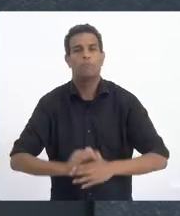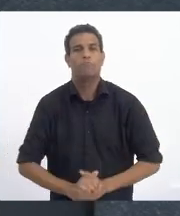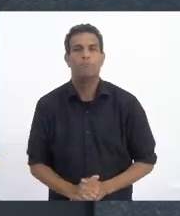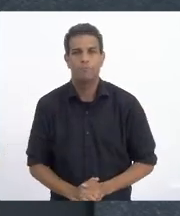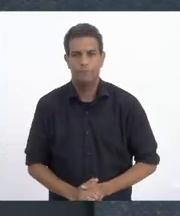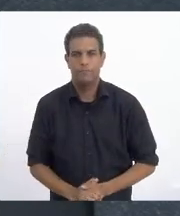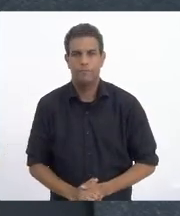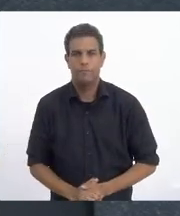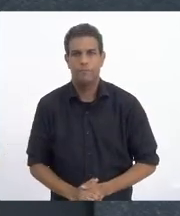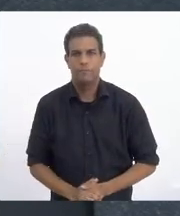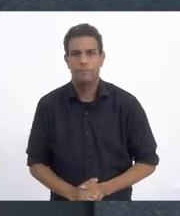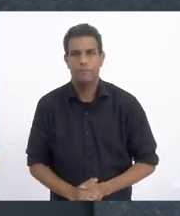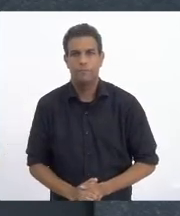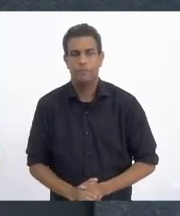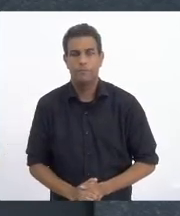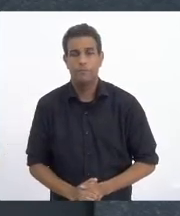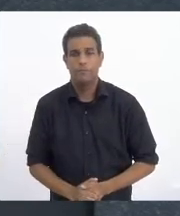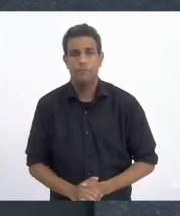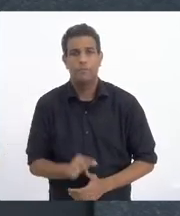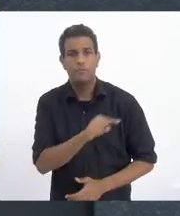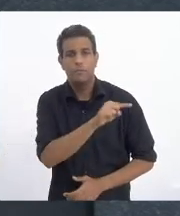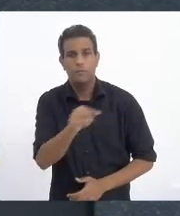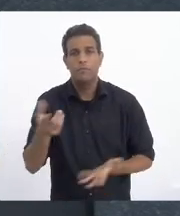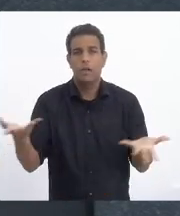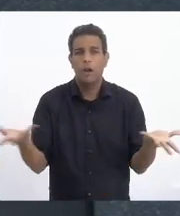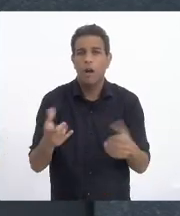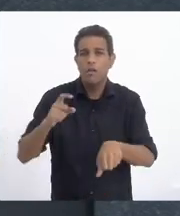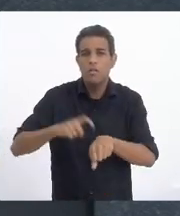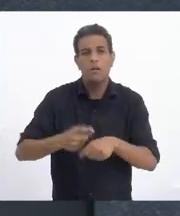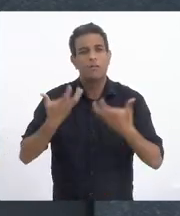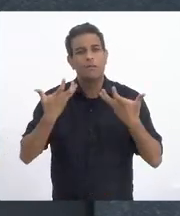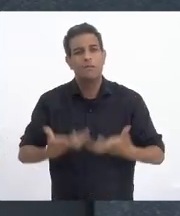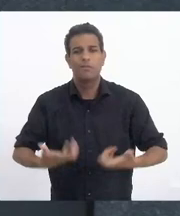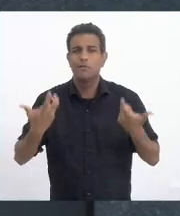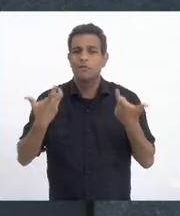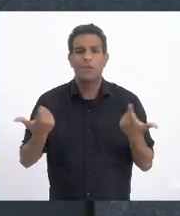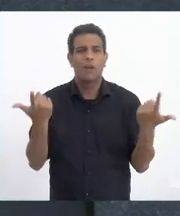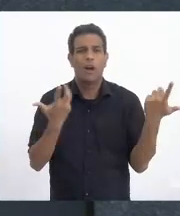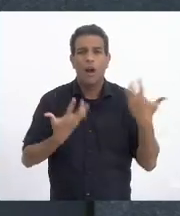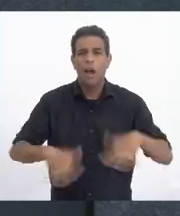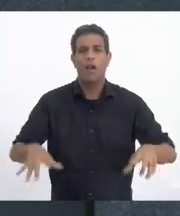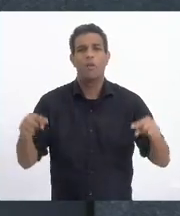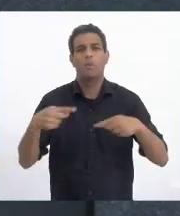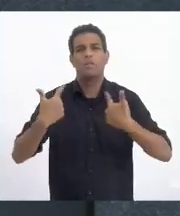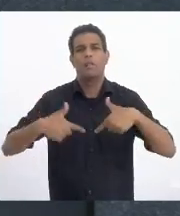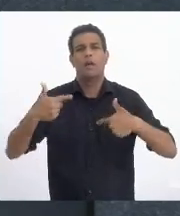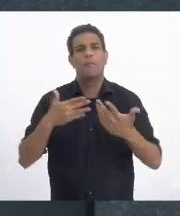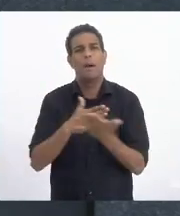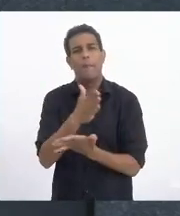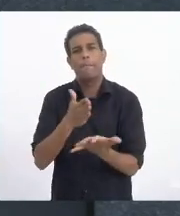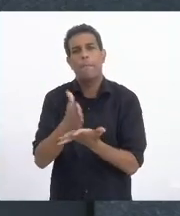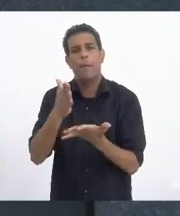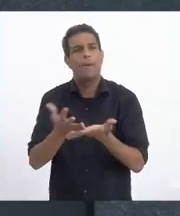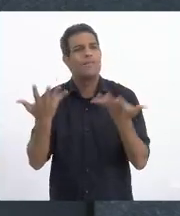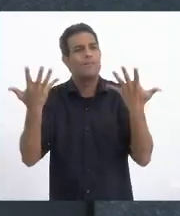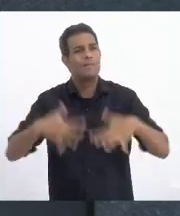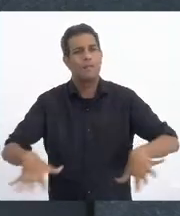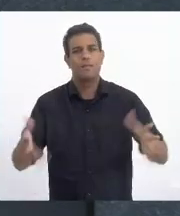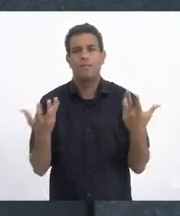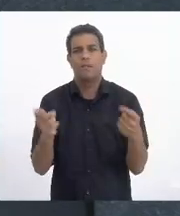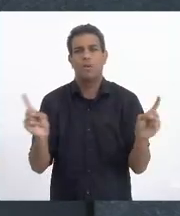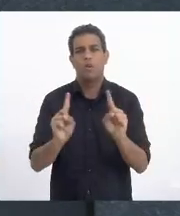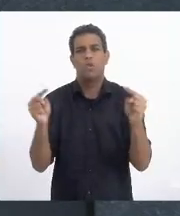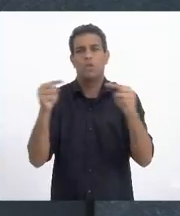respeitados. Estamos cansados, eu falei hoje de manhã, eu não quero mais isso, eu não quero mais lutar para isso, eu não quero, eu não aceito